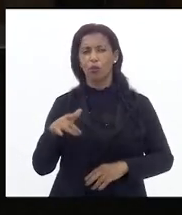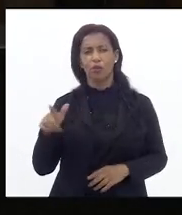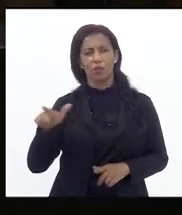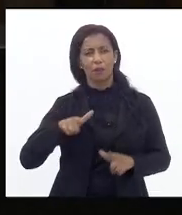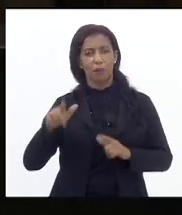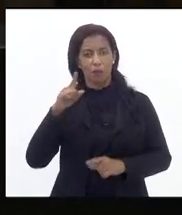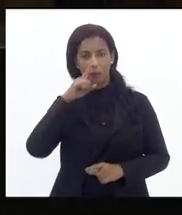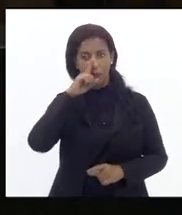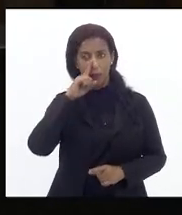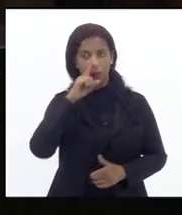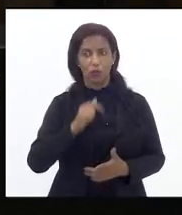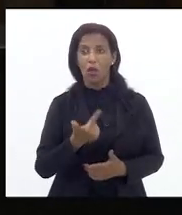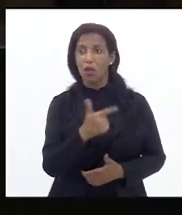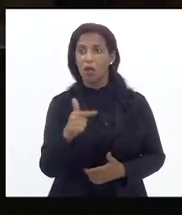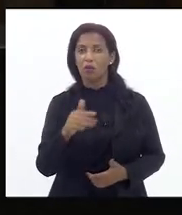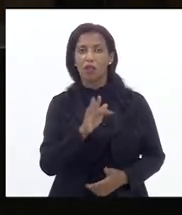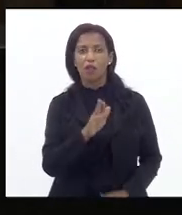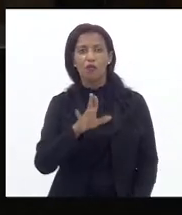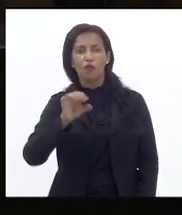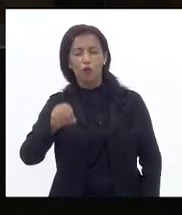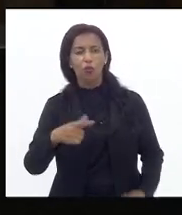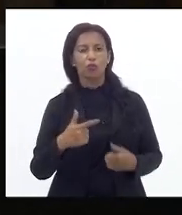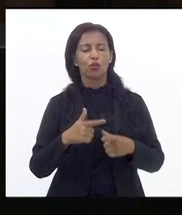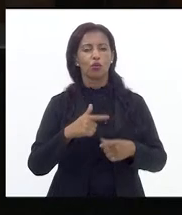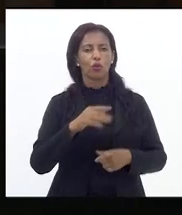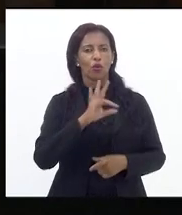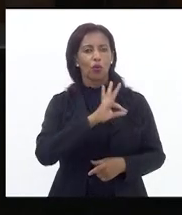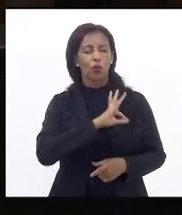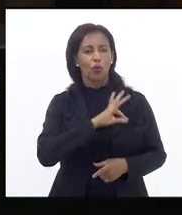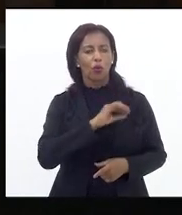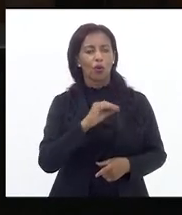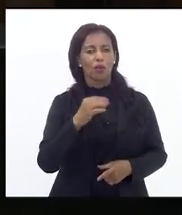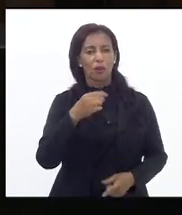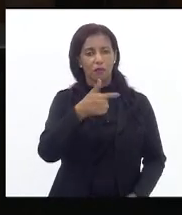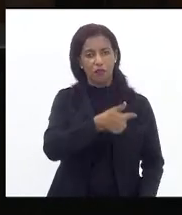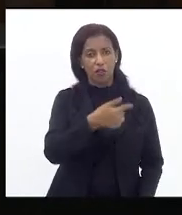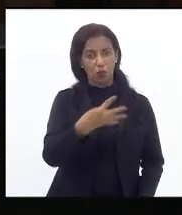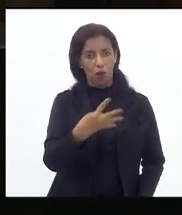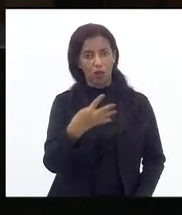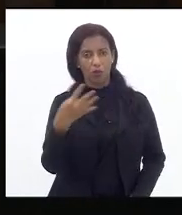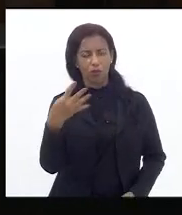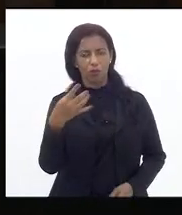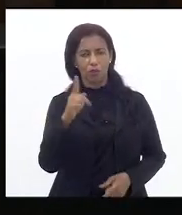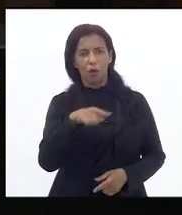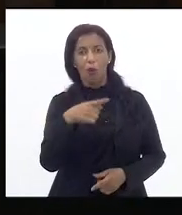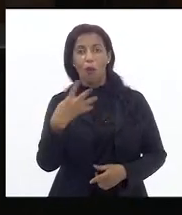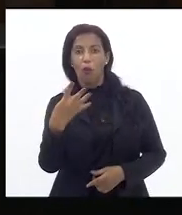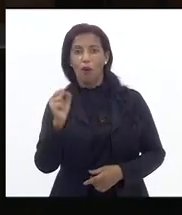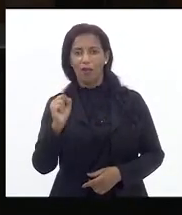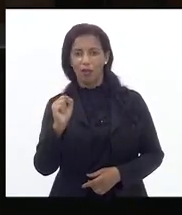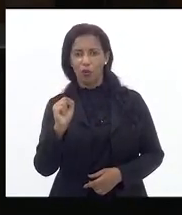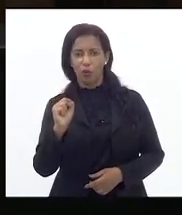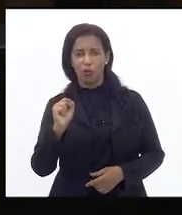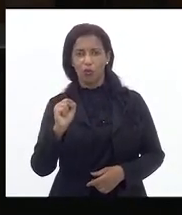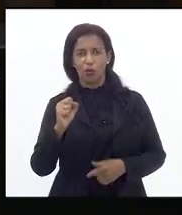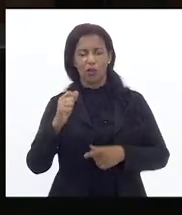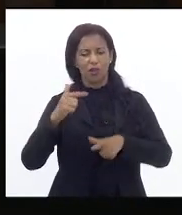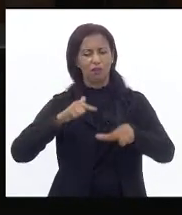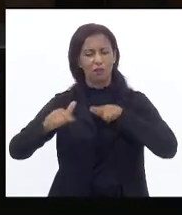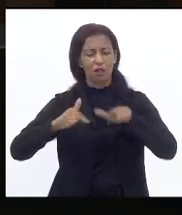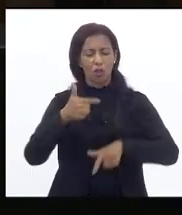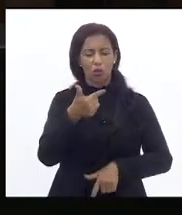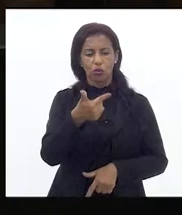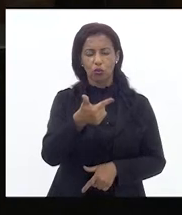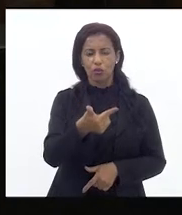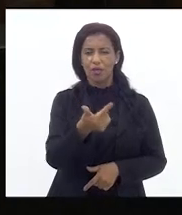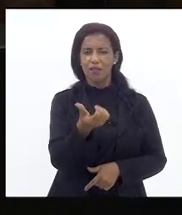garantia e o policial que trabalha 24 por 48 ele chega a trabalhar 264 horas